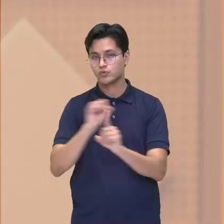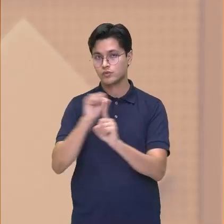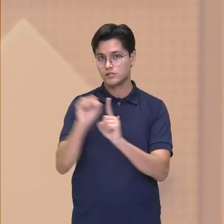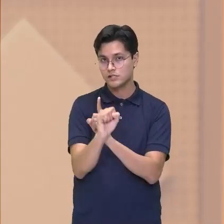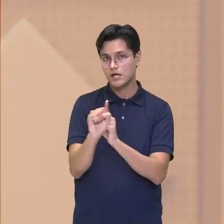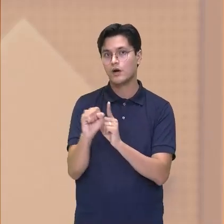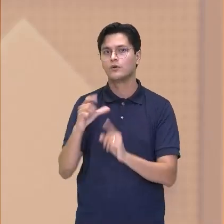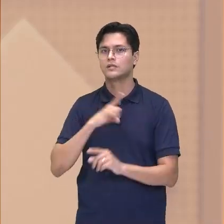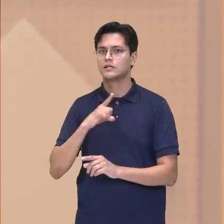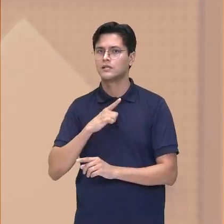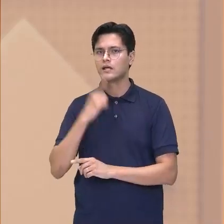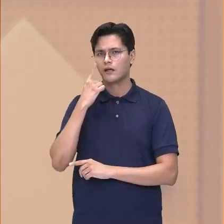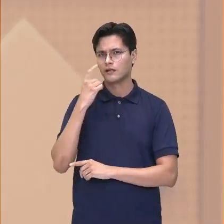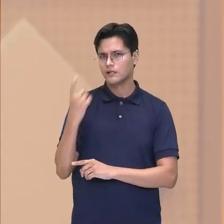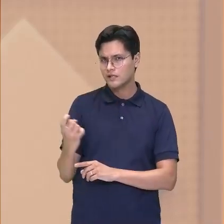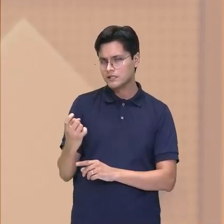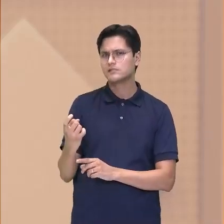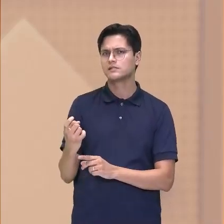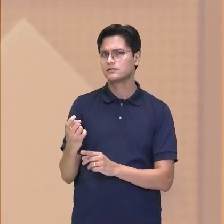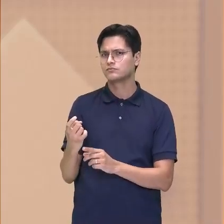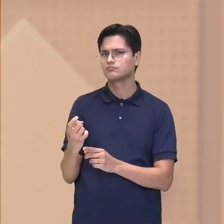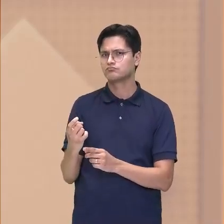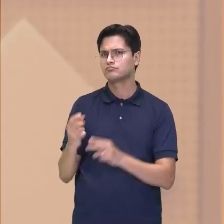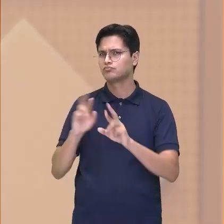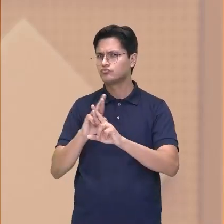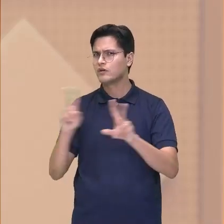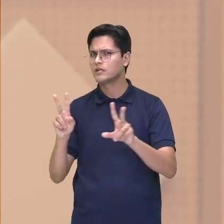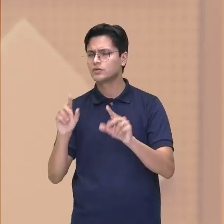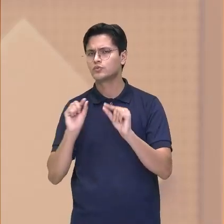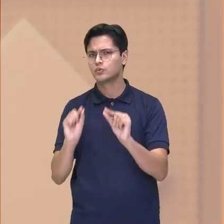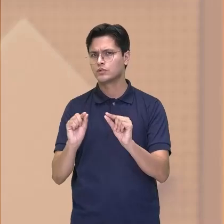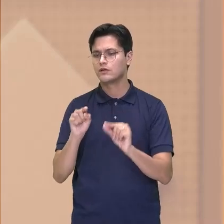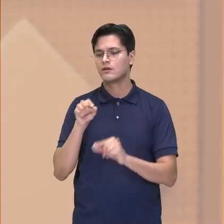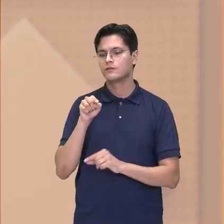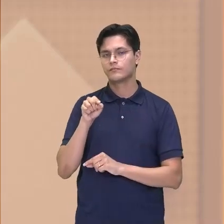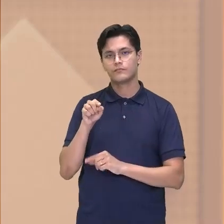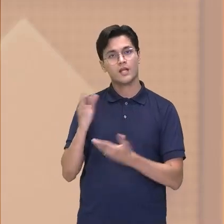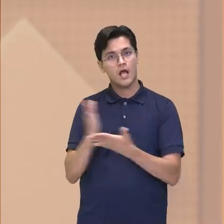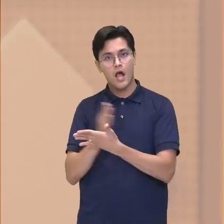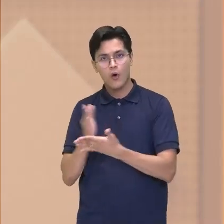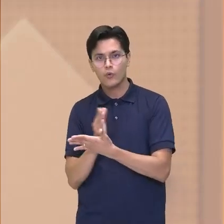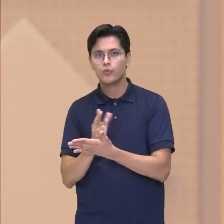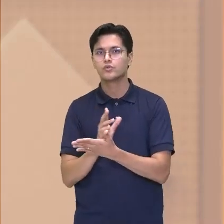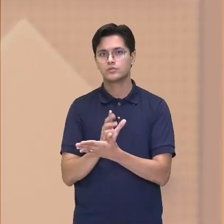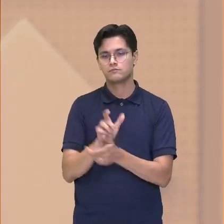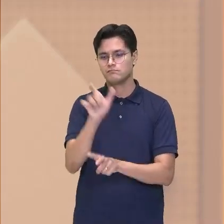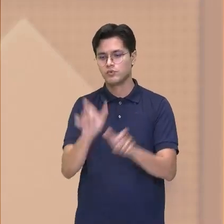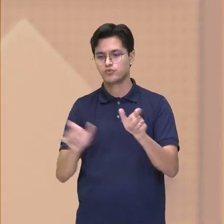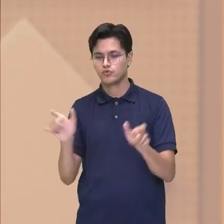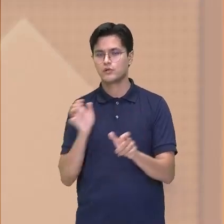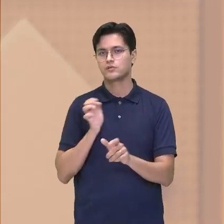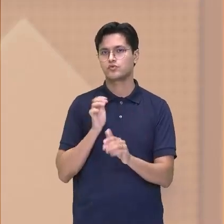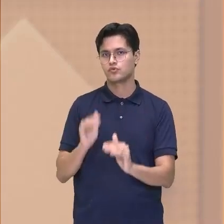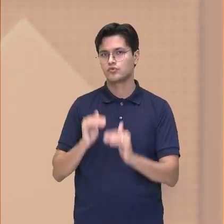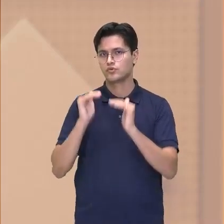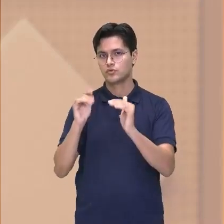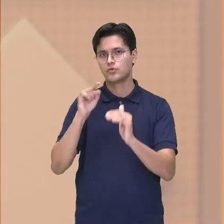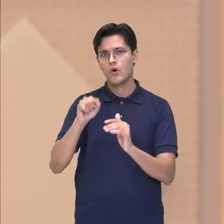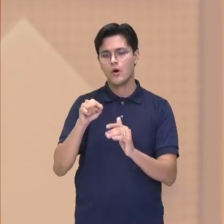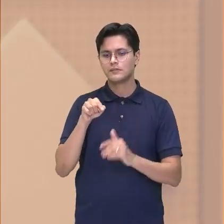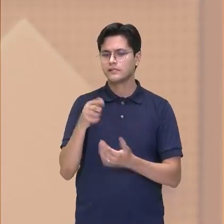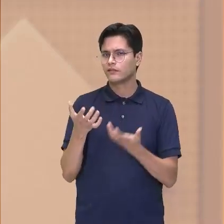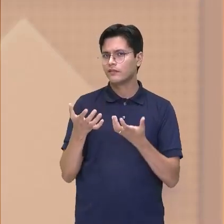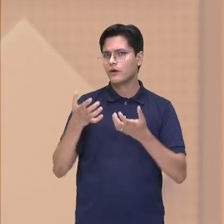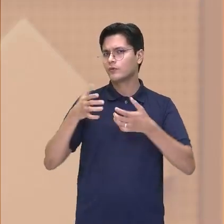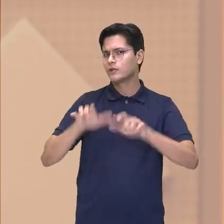interesses divergentes. Porque alguns nobres, a alta nobreza, ela não vai querer ceder suas terras,